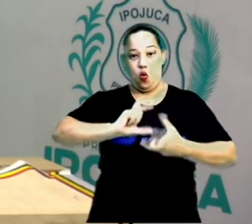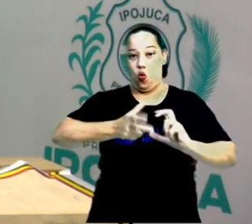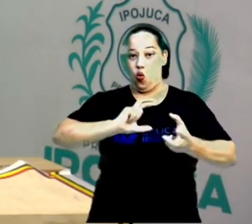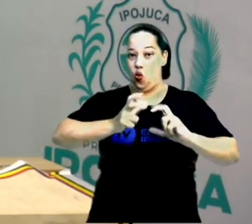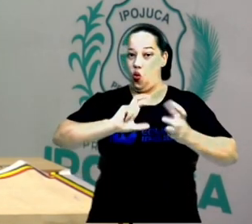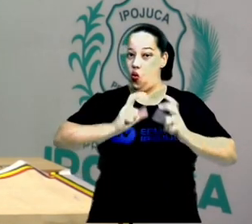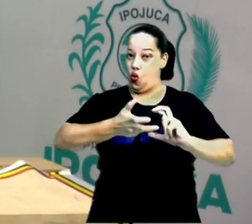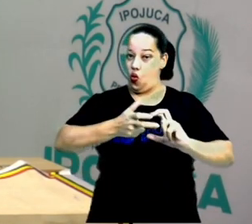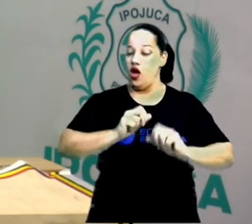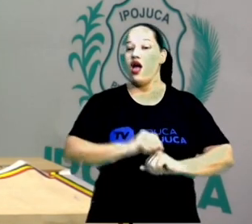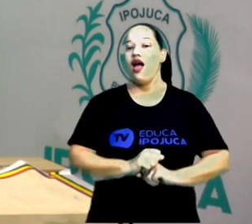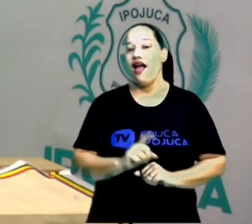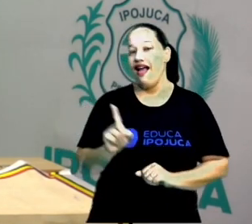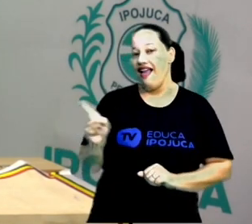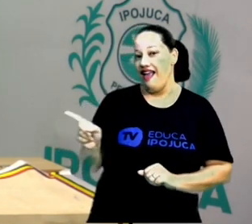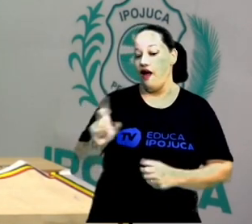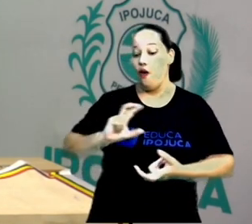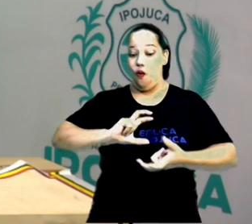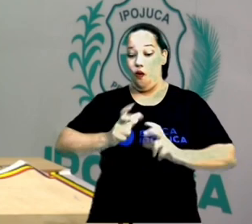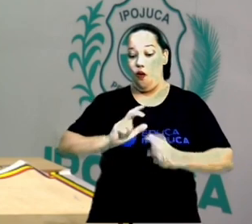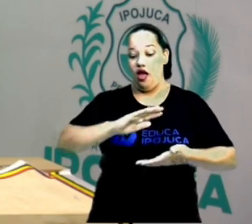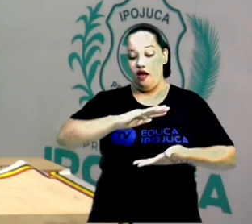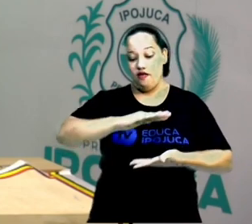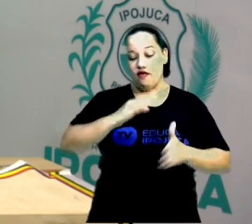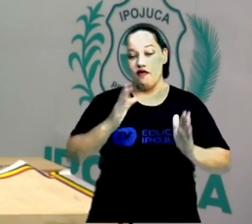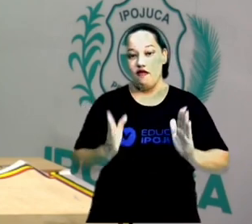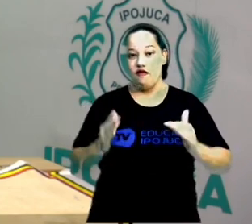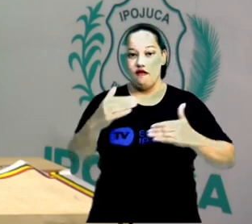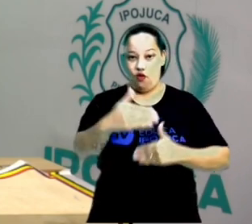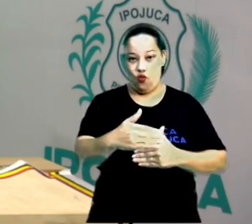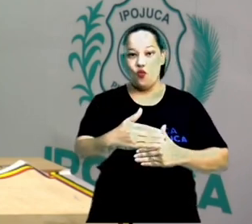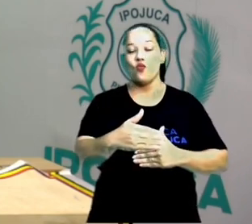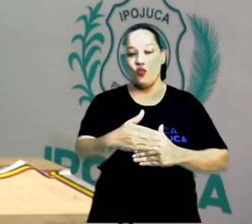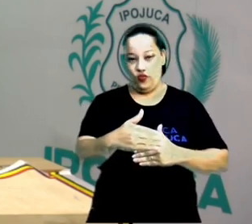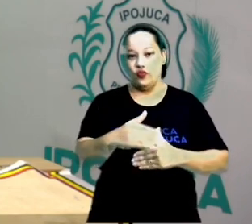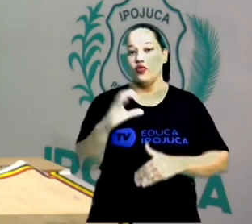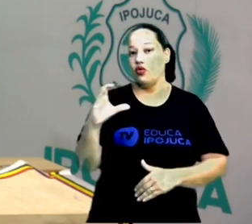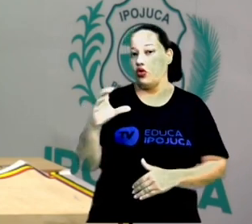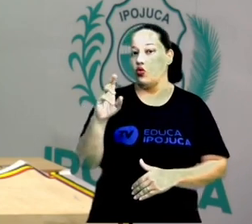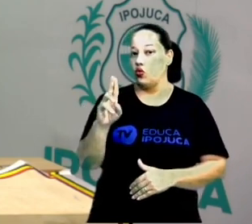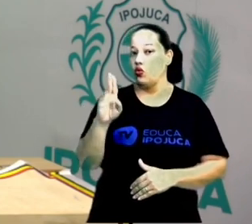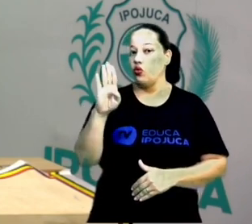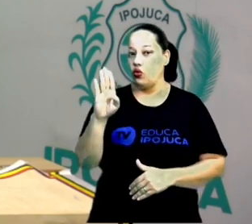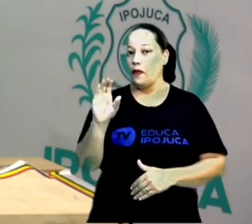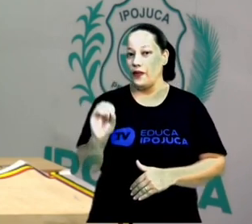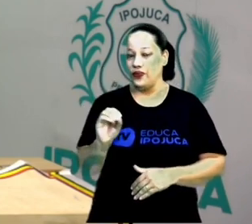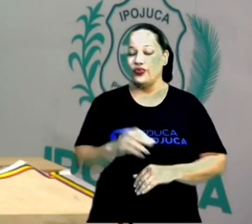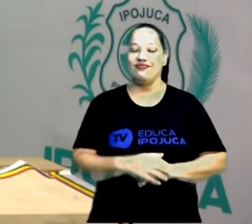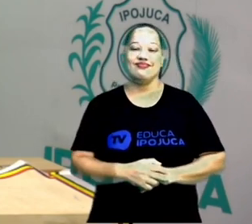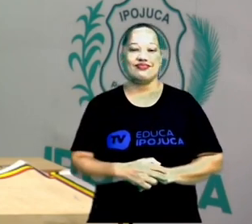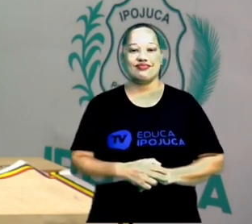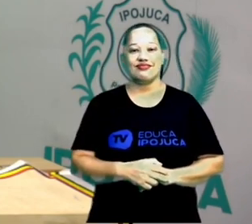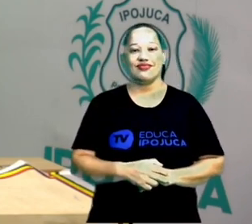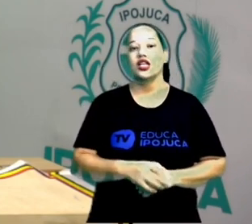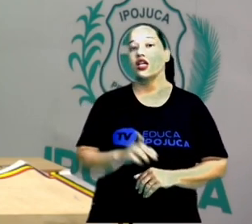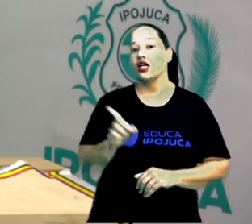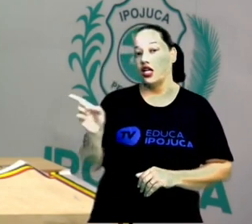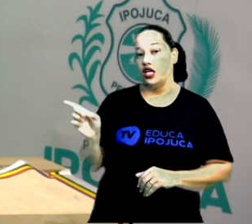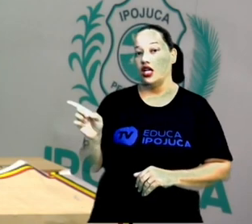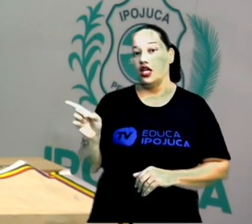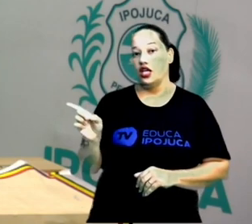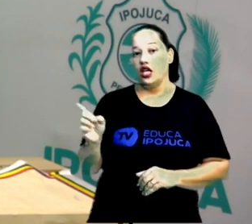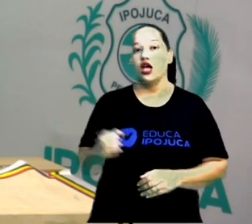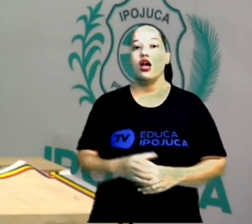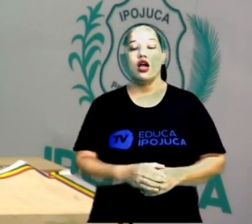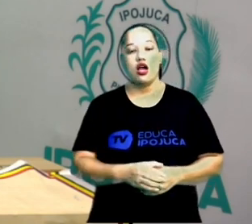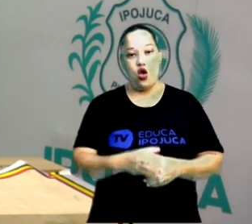Na geometria, ela é o cubo, representando o cubo. E este